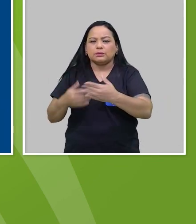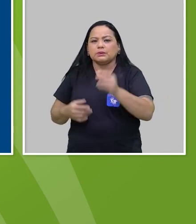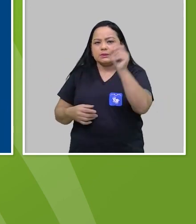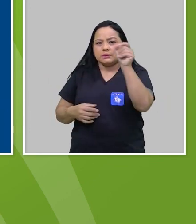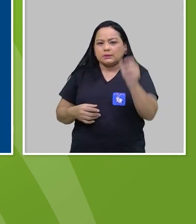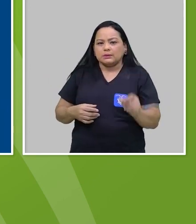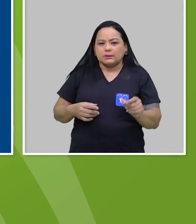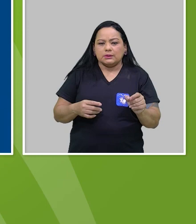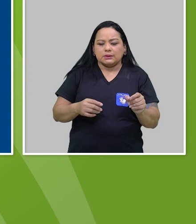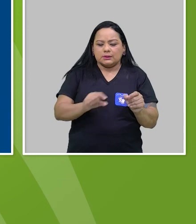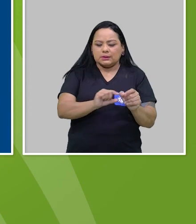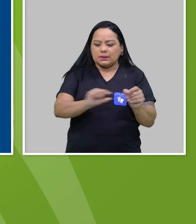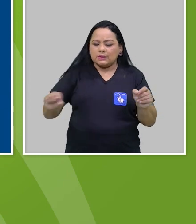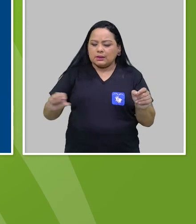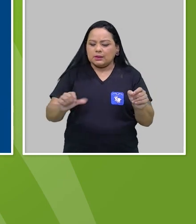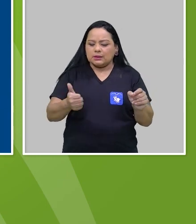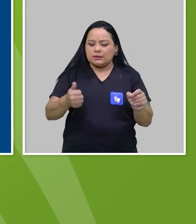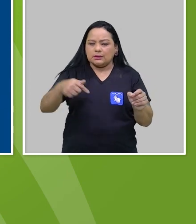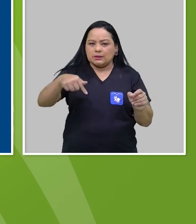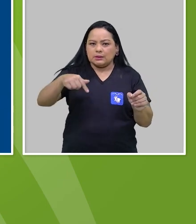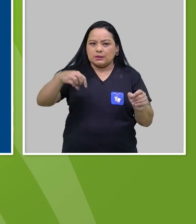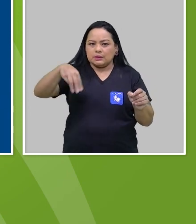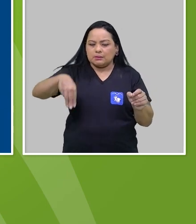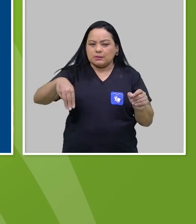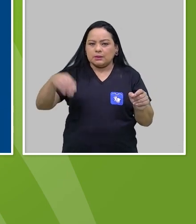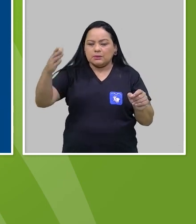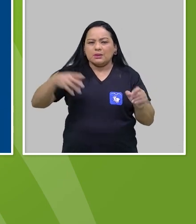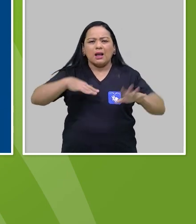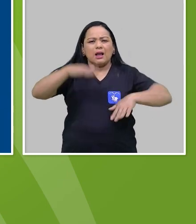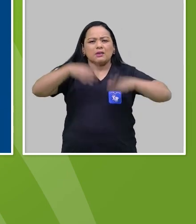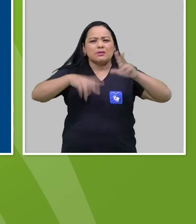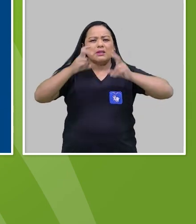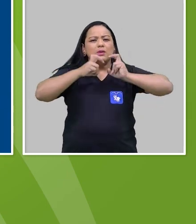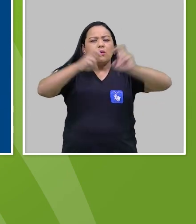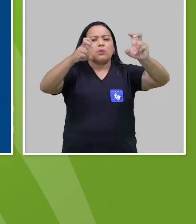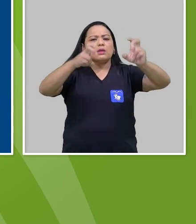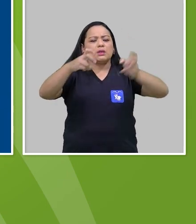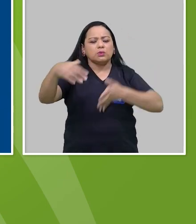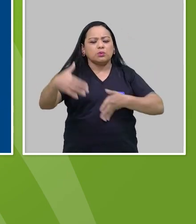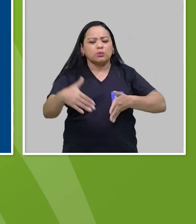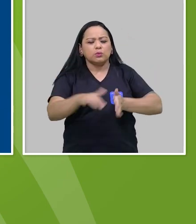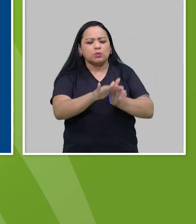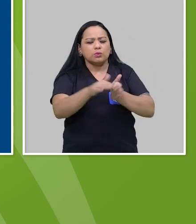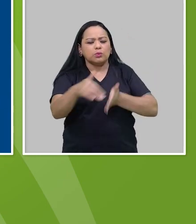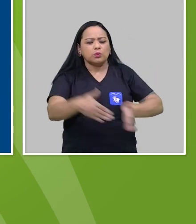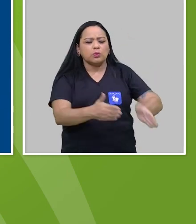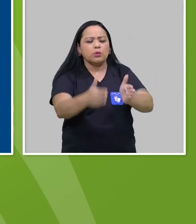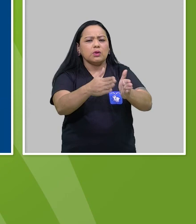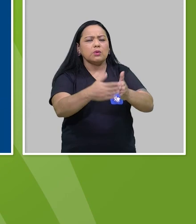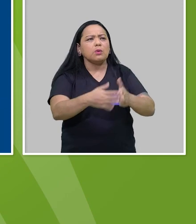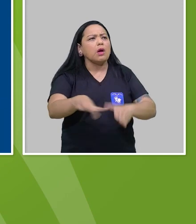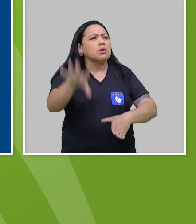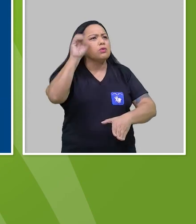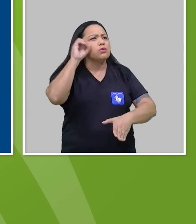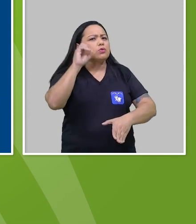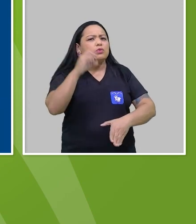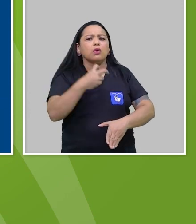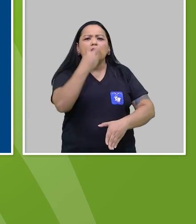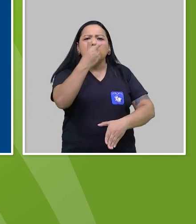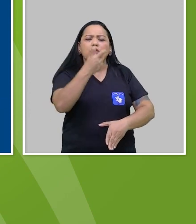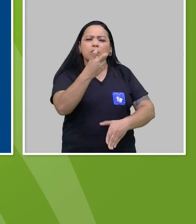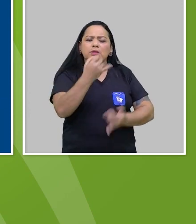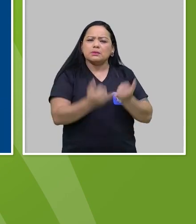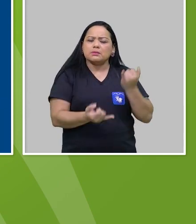17 metros. Professora, às vezes eu grito lá perto do rio e eu ouço eco. Quem é o meu material de